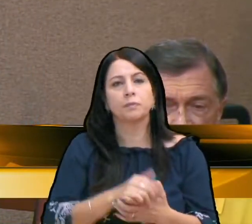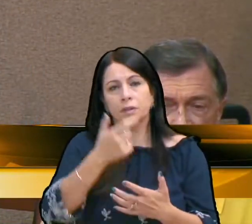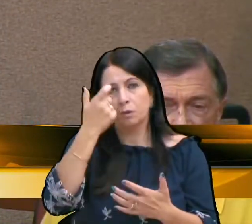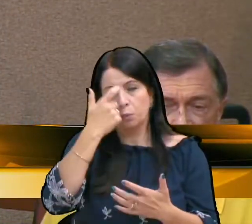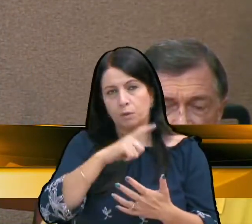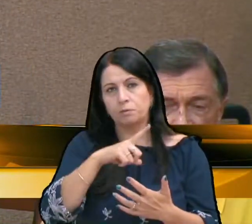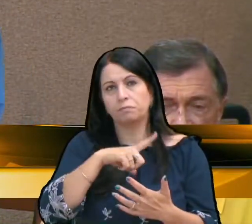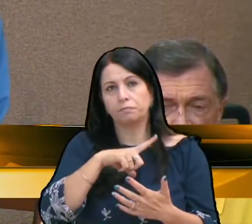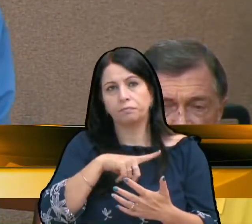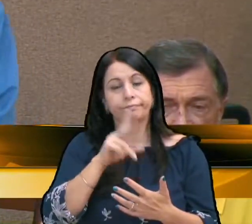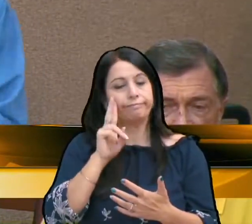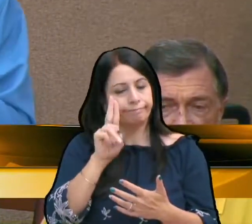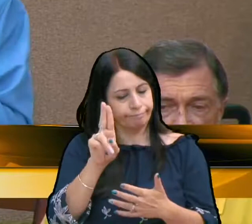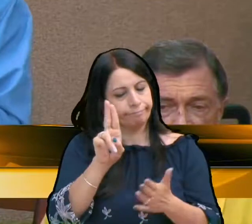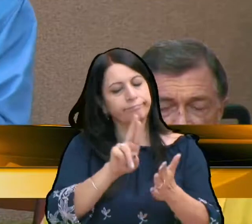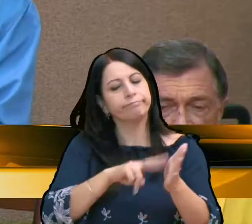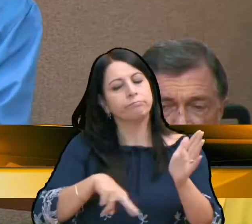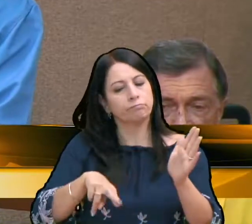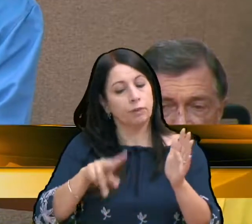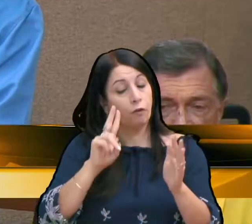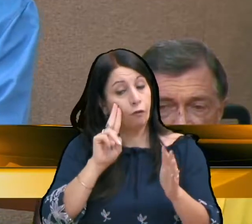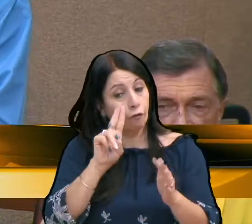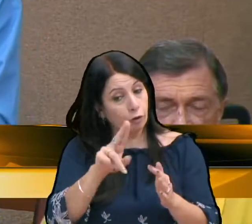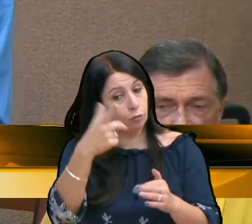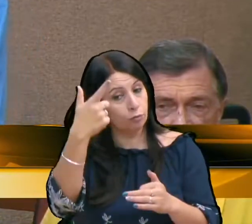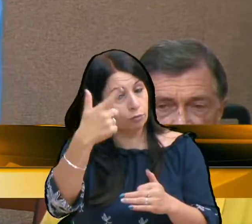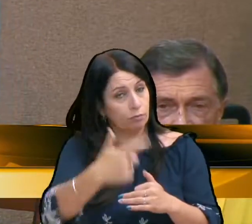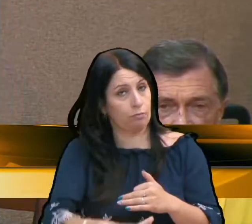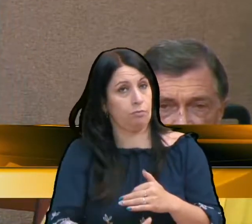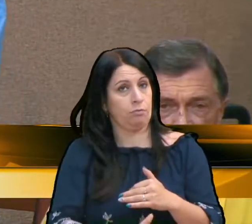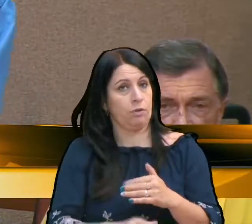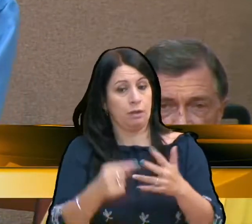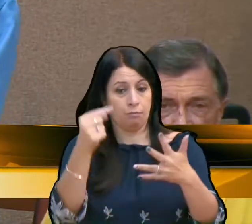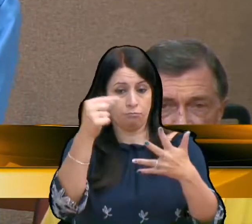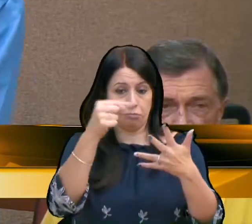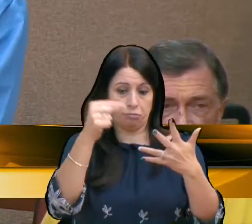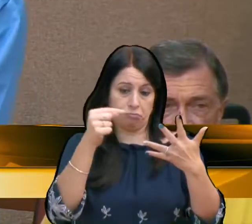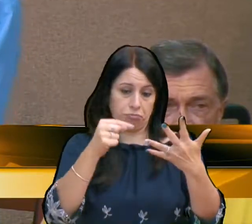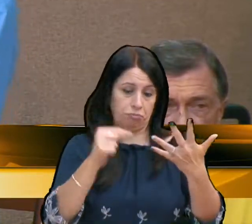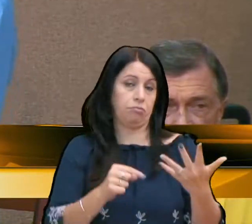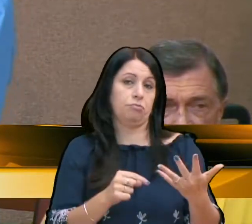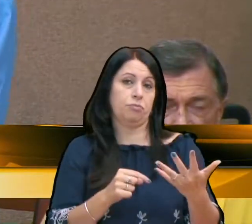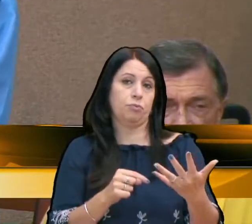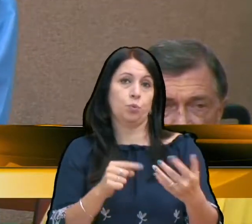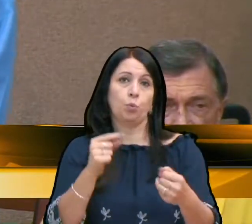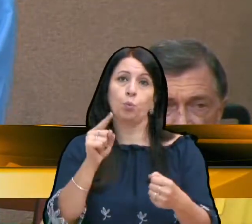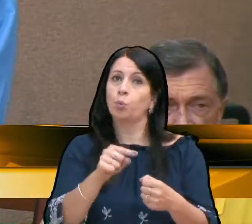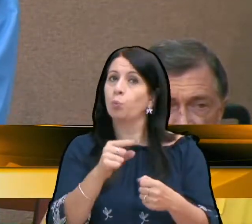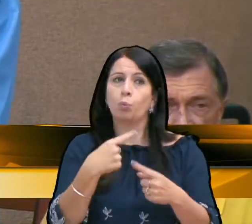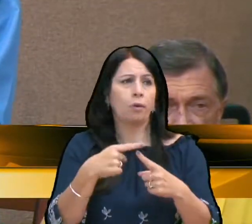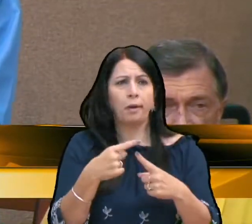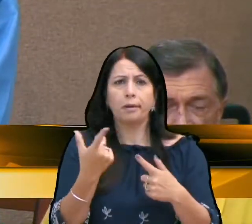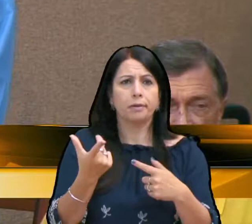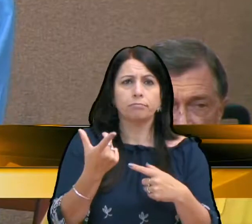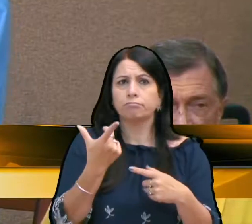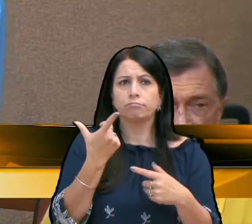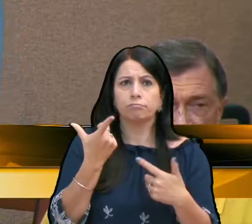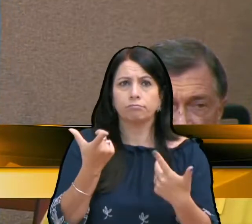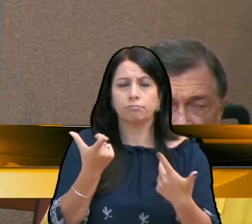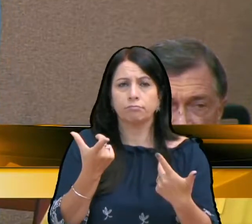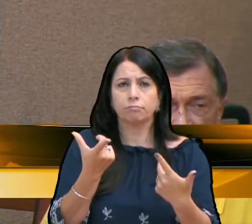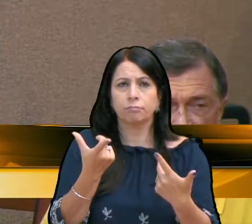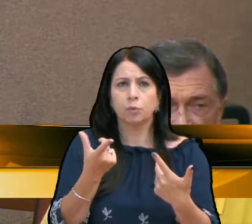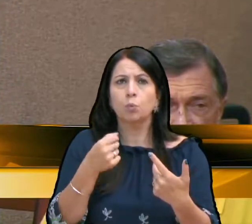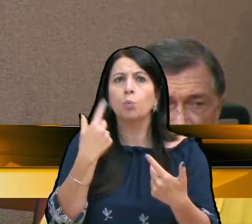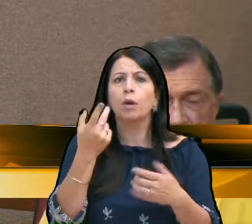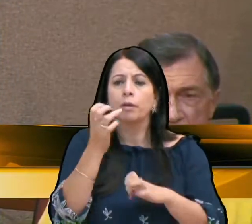tem que ser revisto isso aí, fazer, pontuar esses pontos, analisar esses pontos que não pega, a própria